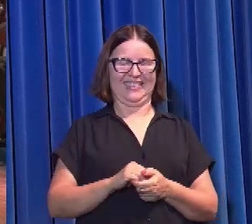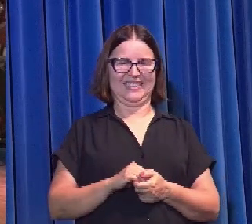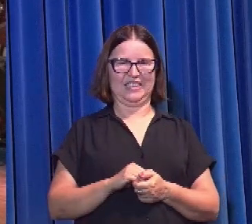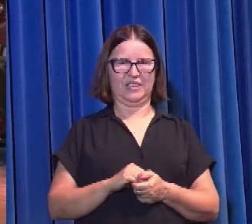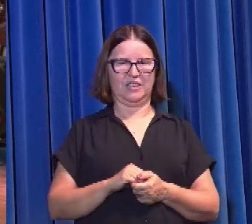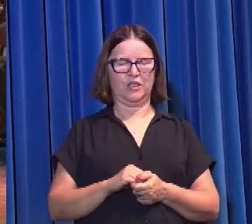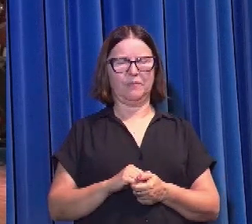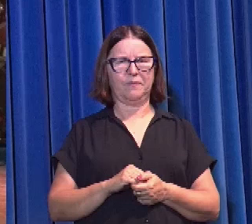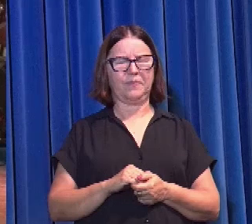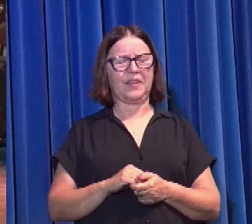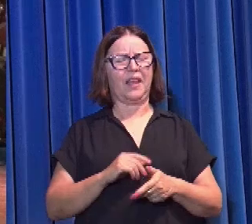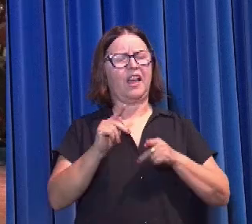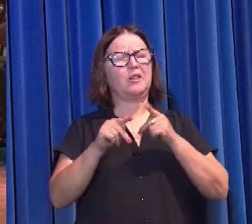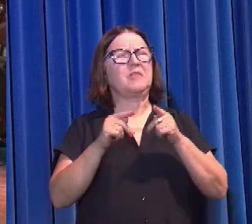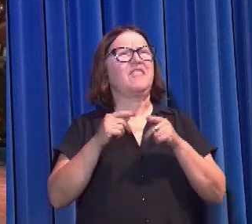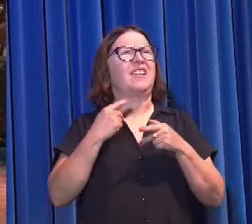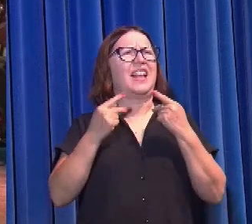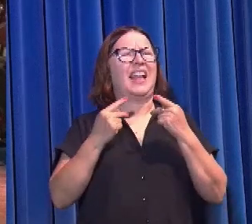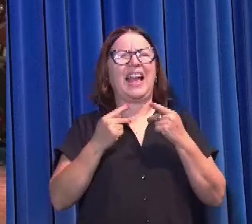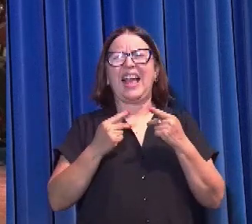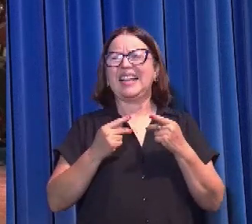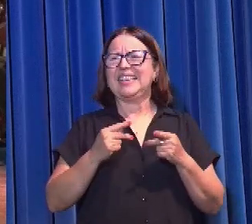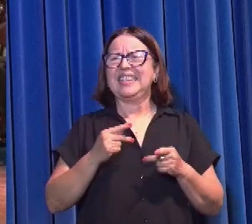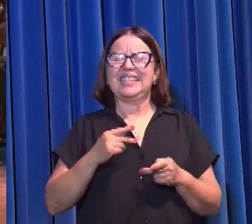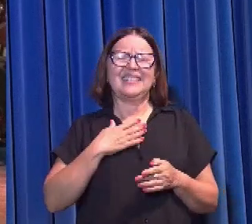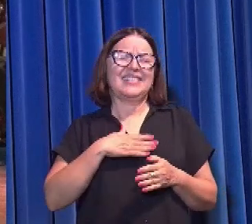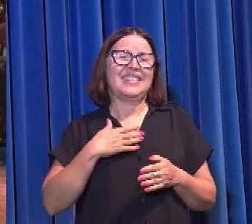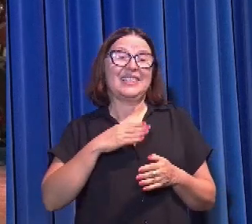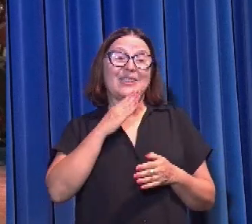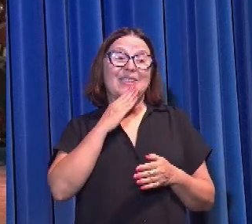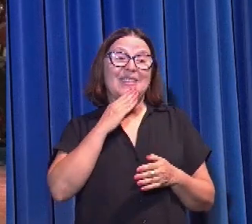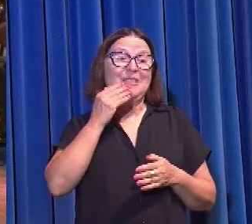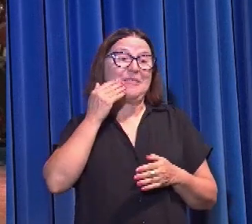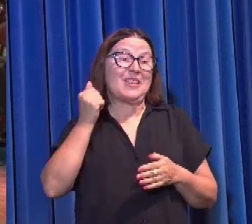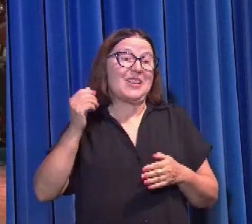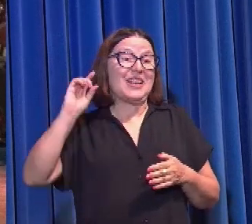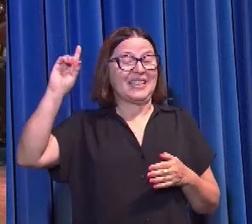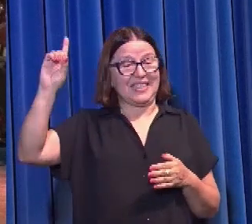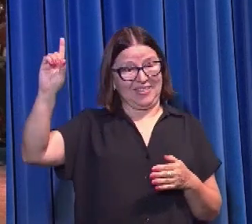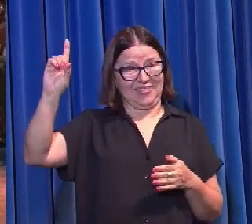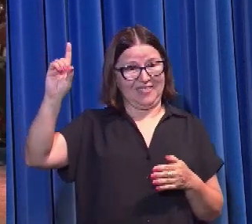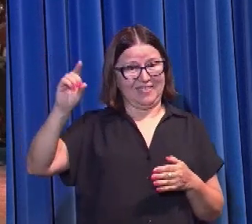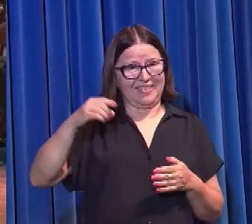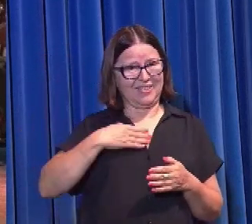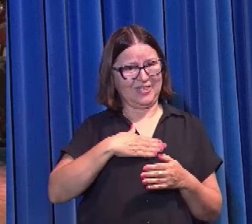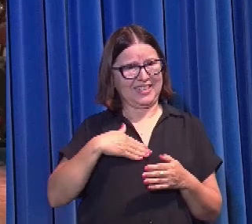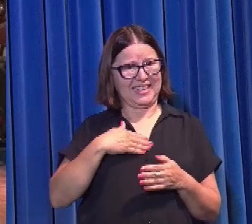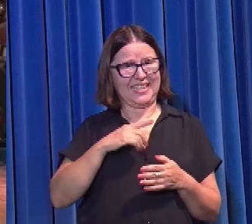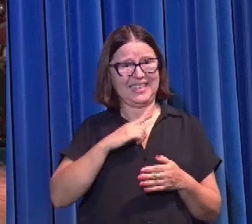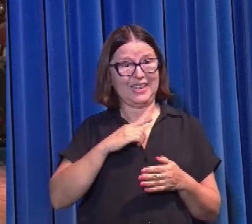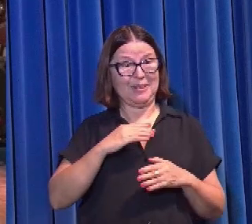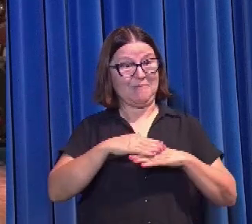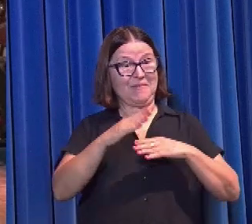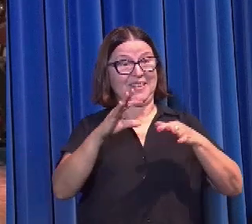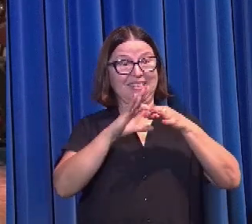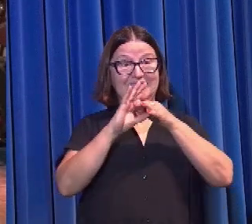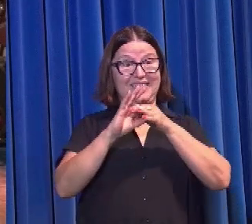Todo mundo fala assim, eu gostaria tanto de conhecer melhor a Deus. Eu gostaria tanto de ter mais intimidade com